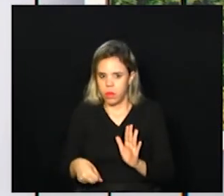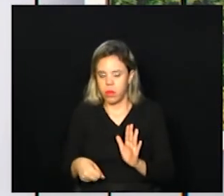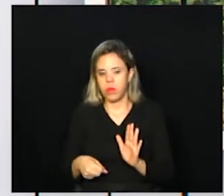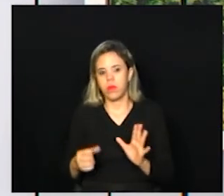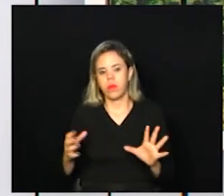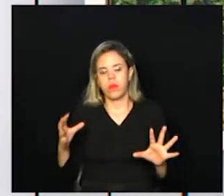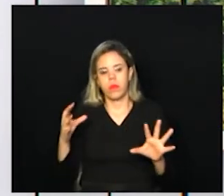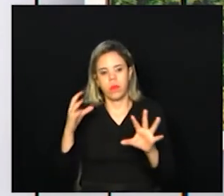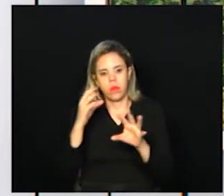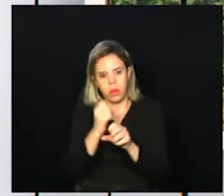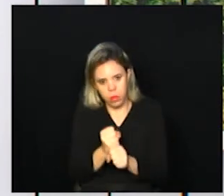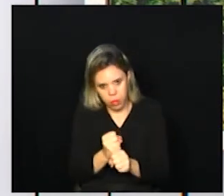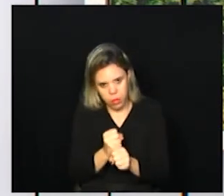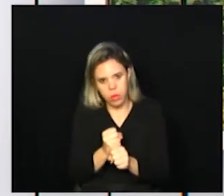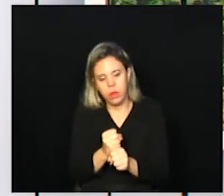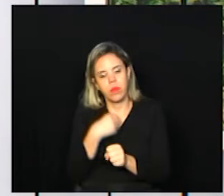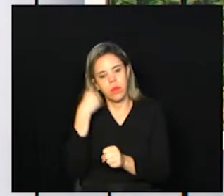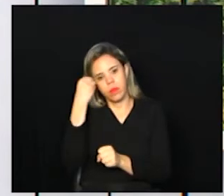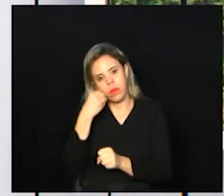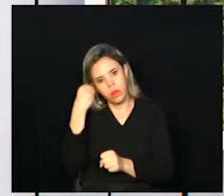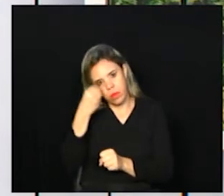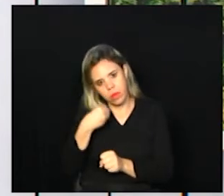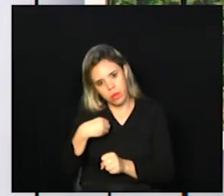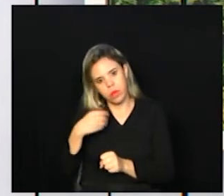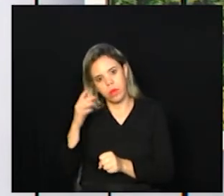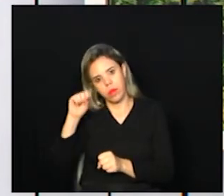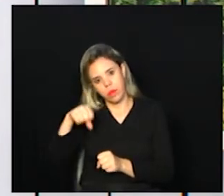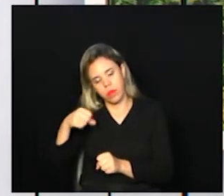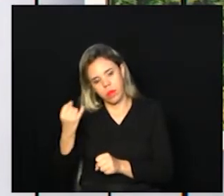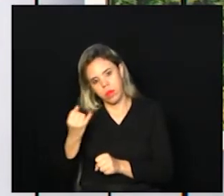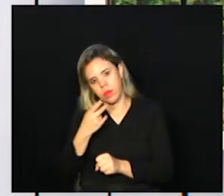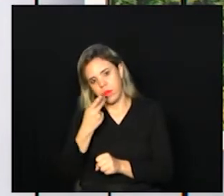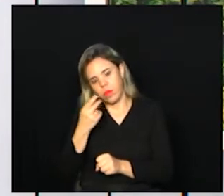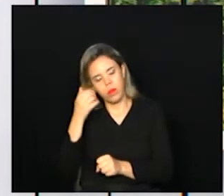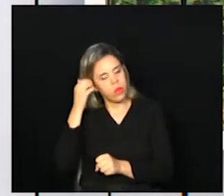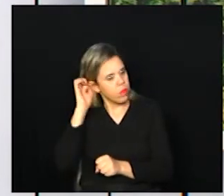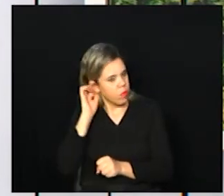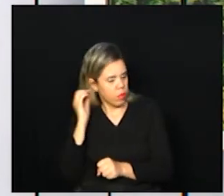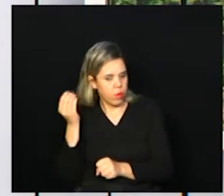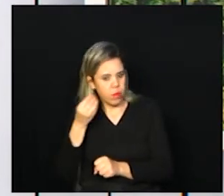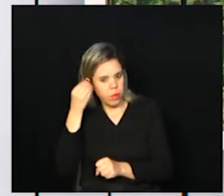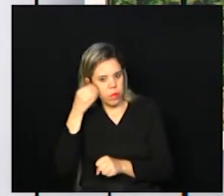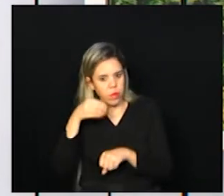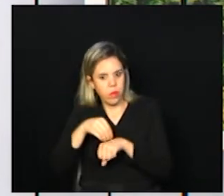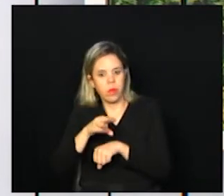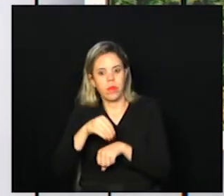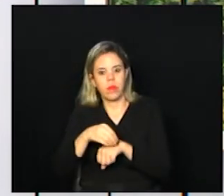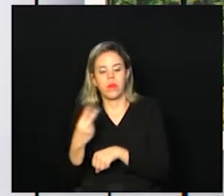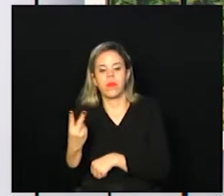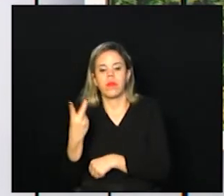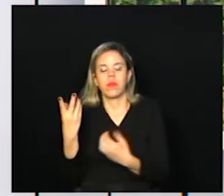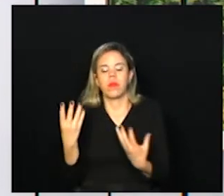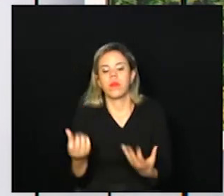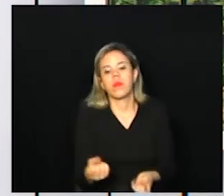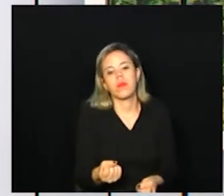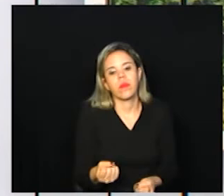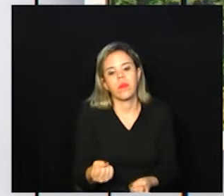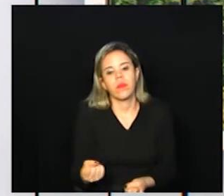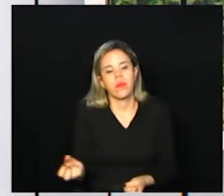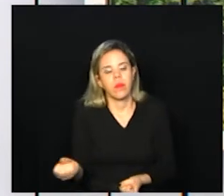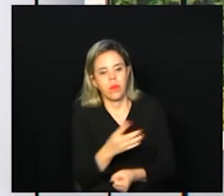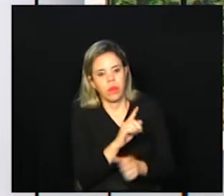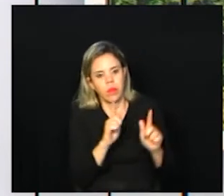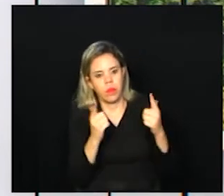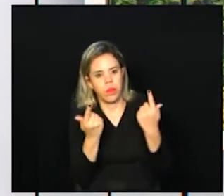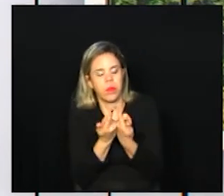acúmulo, existe experiências, e acho que é importante que essas experiências sejam reconhecidas pela nova gestão